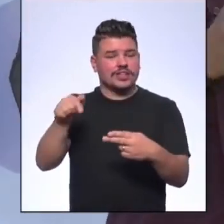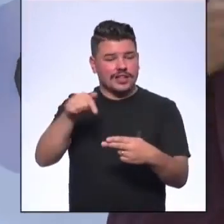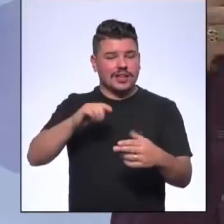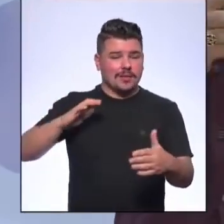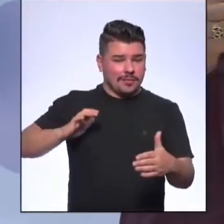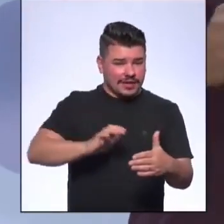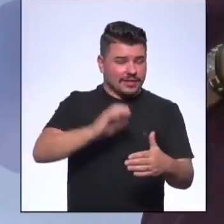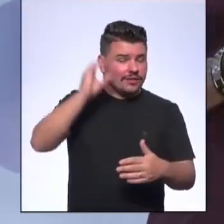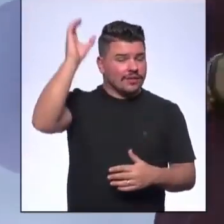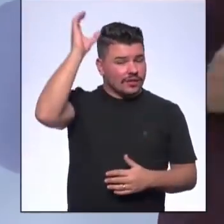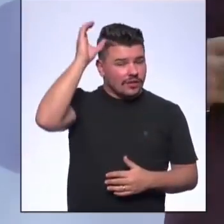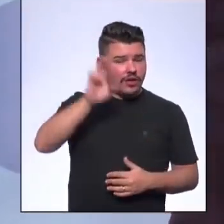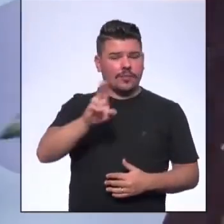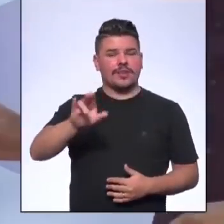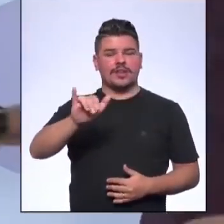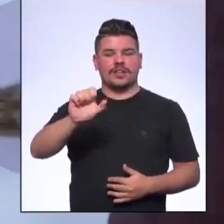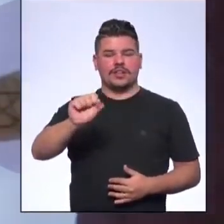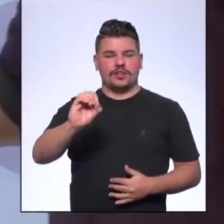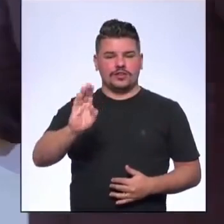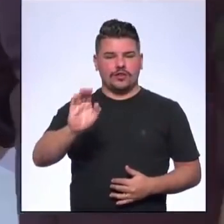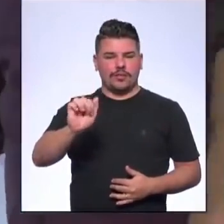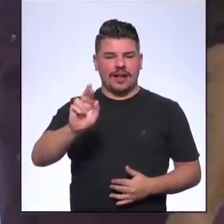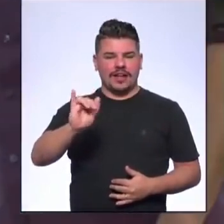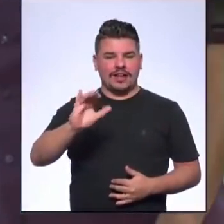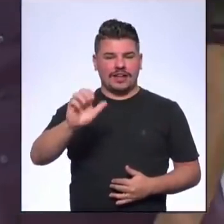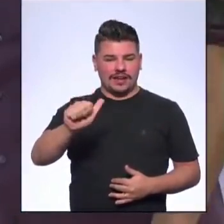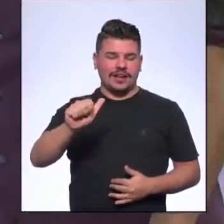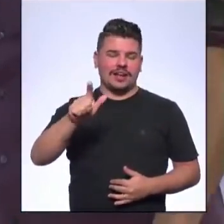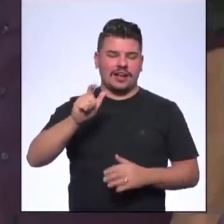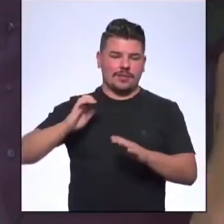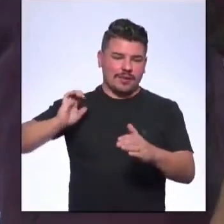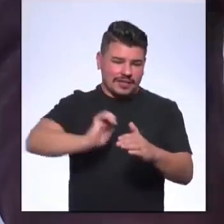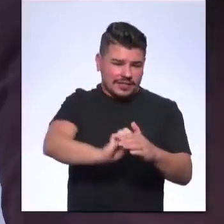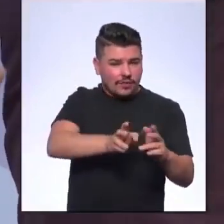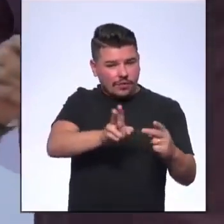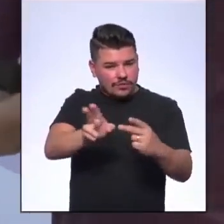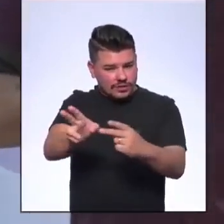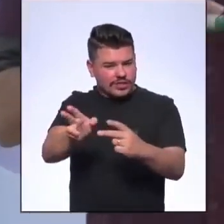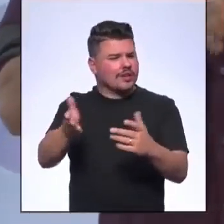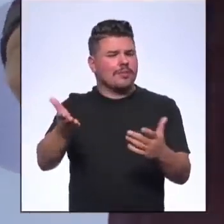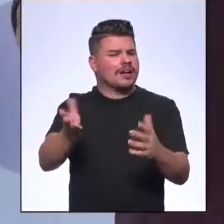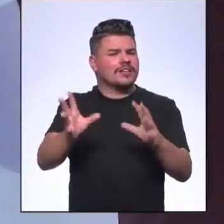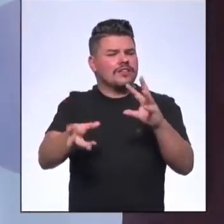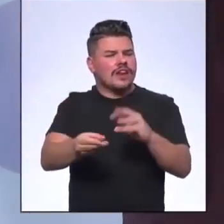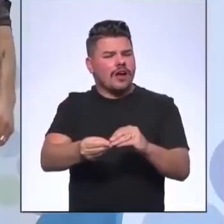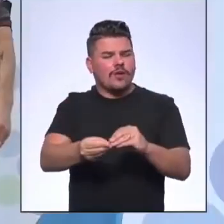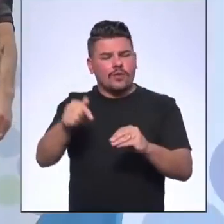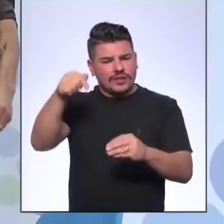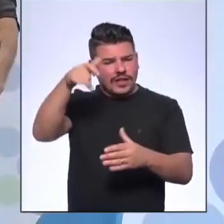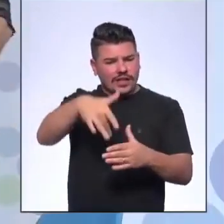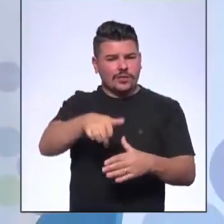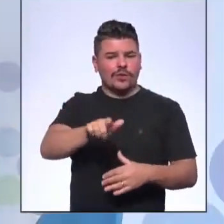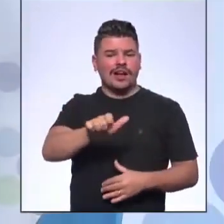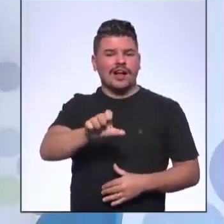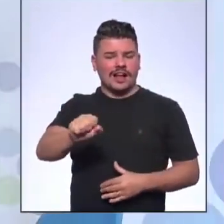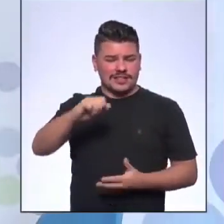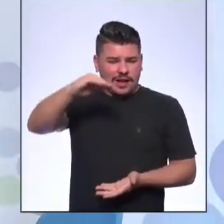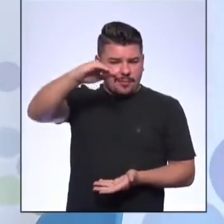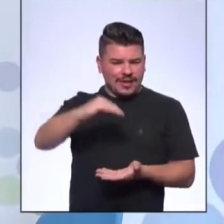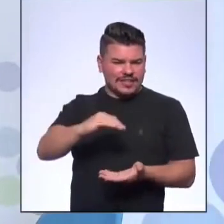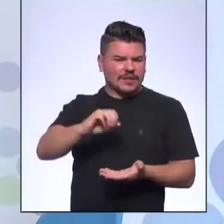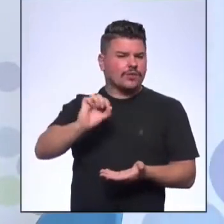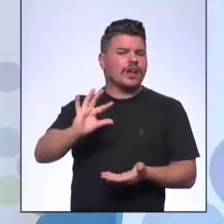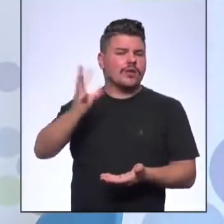expansão isobárica, né? Pressão constante. Então, qual foi o volume final que o gás chegou, né? Tá lá,